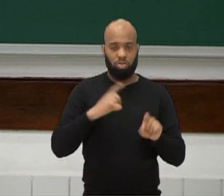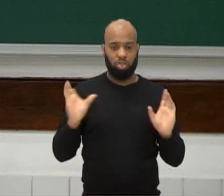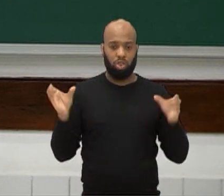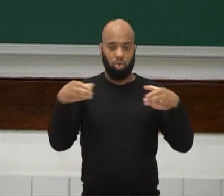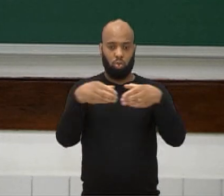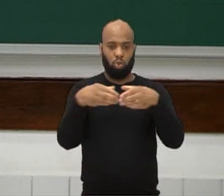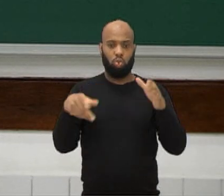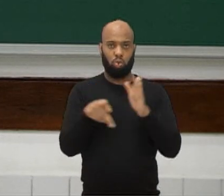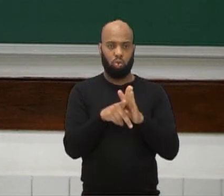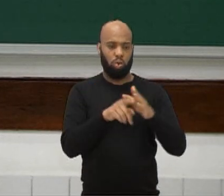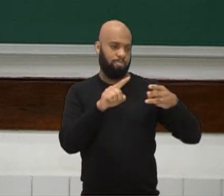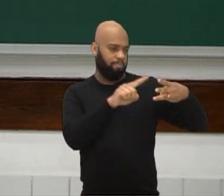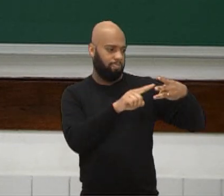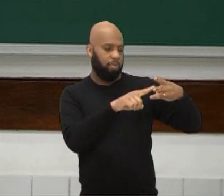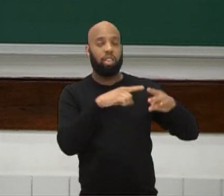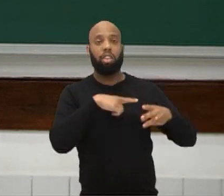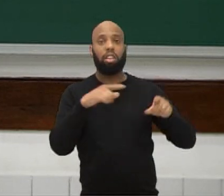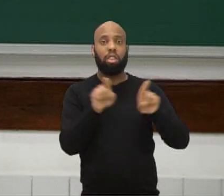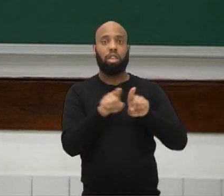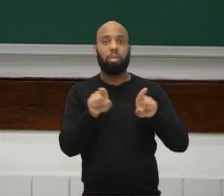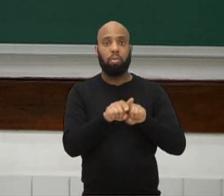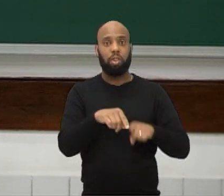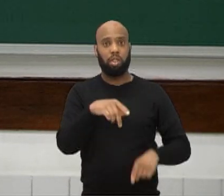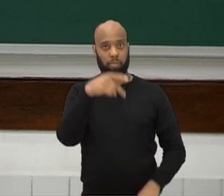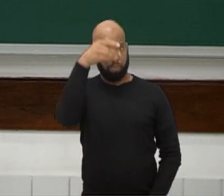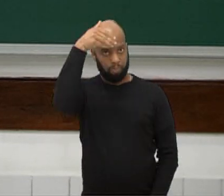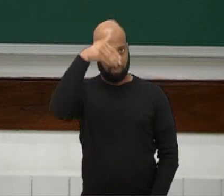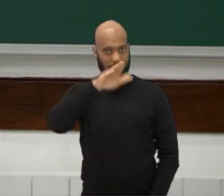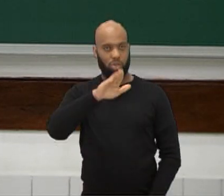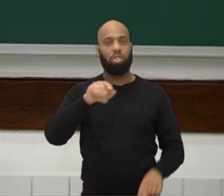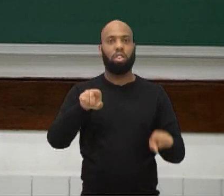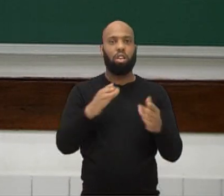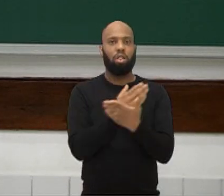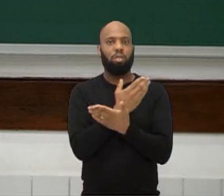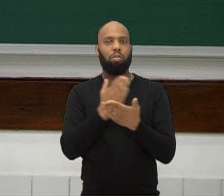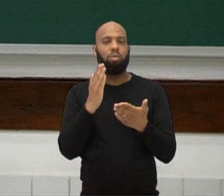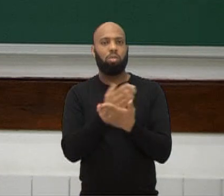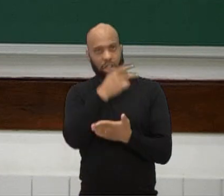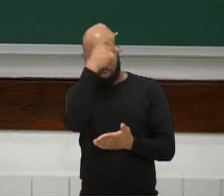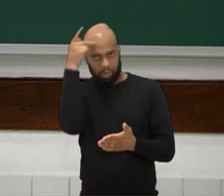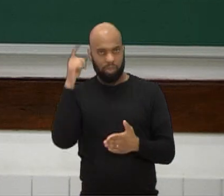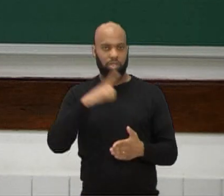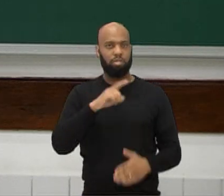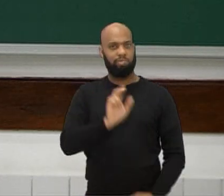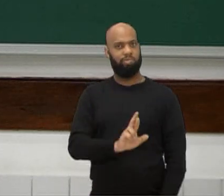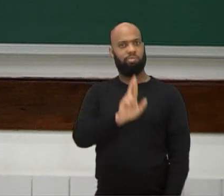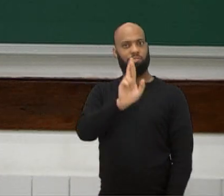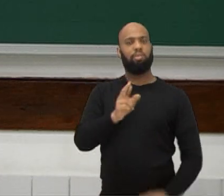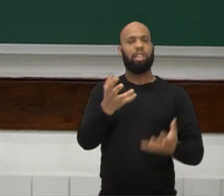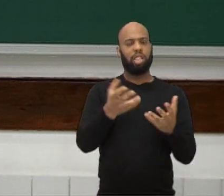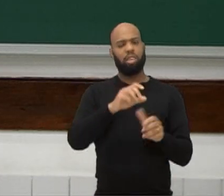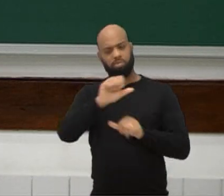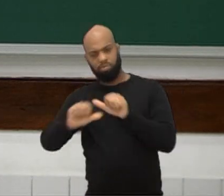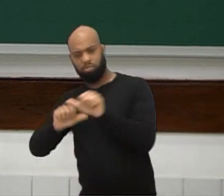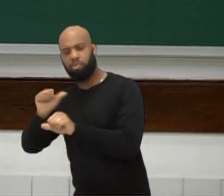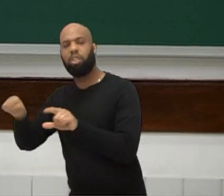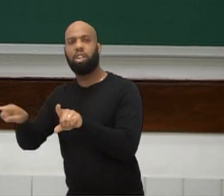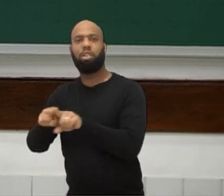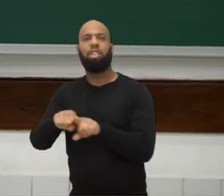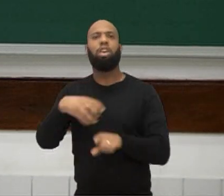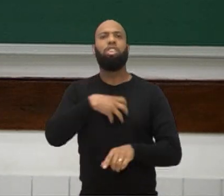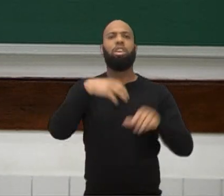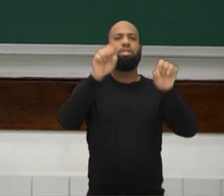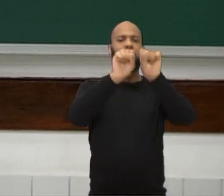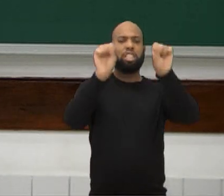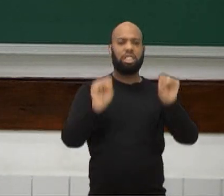o grupo dos exaltados, vão ter os republicanos, ou seja, algumas pessoas dos exaltados queriam inclusive uma mudança no